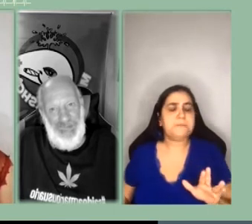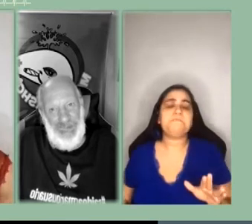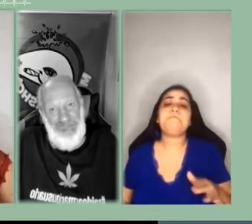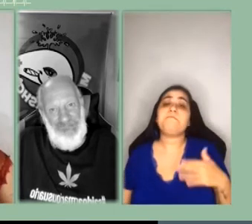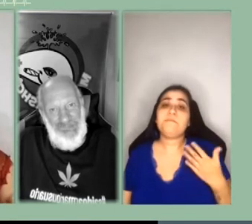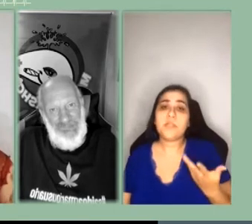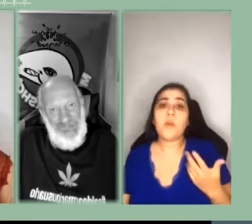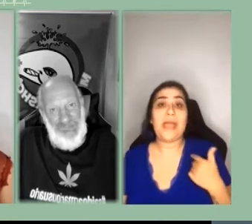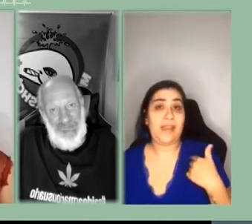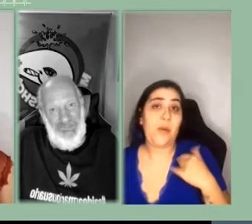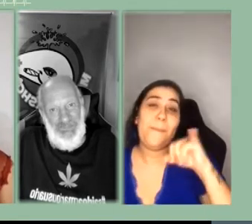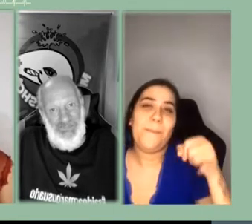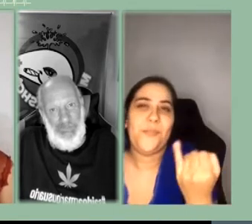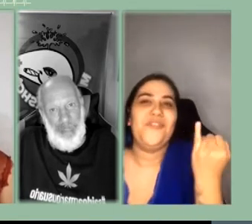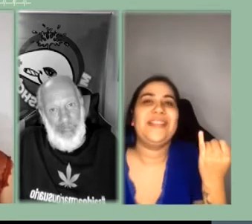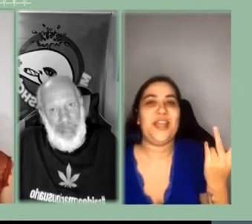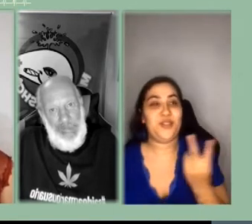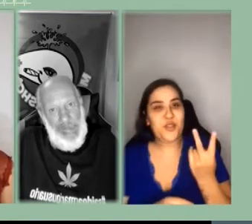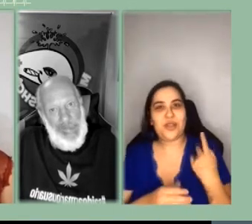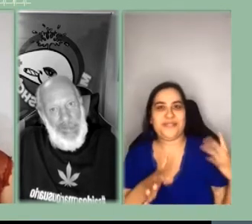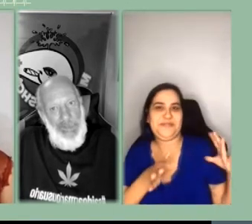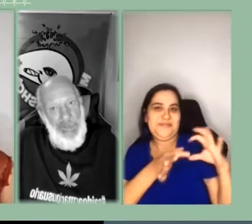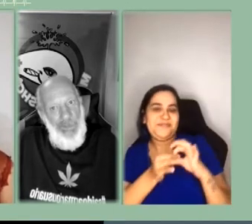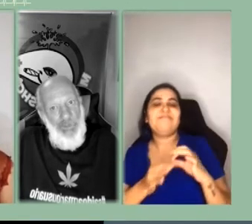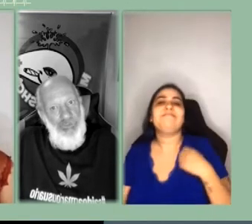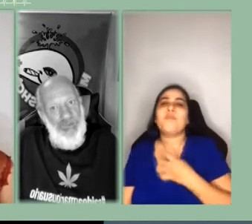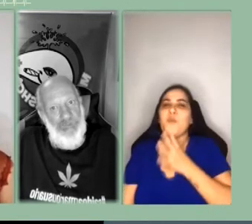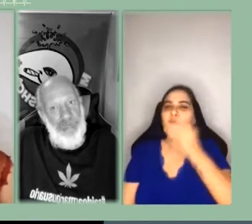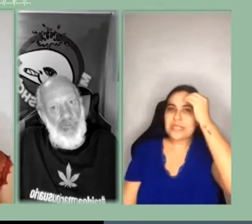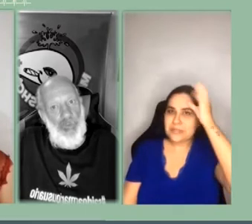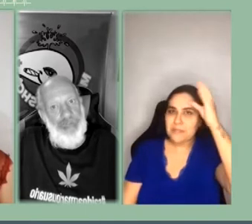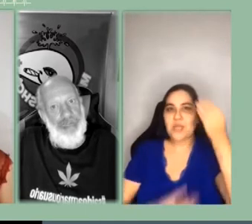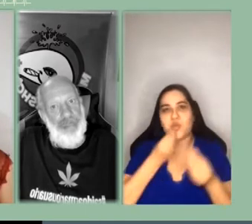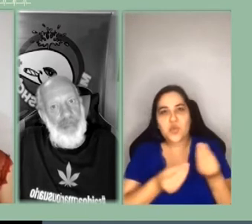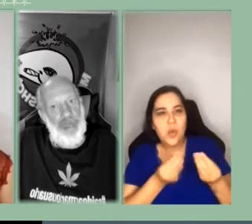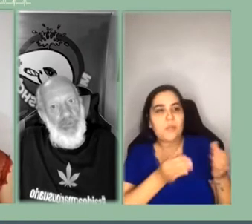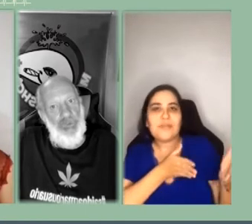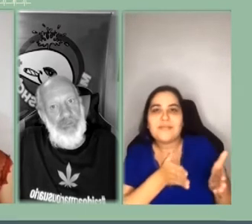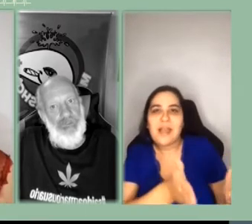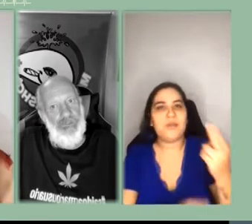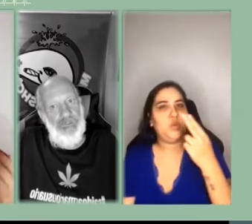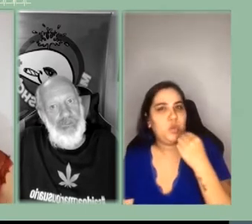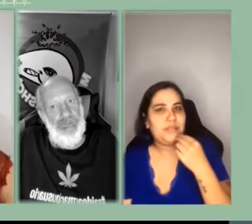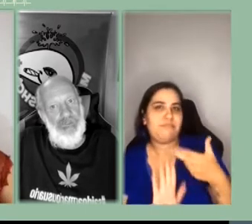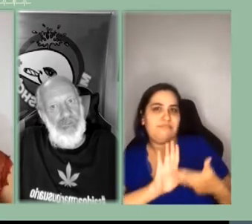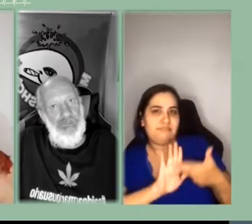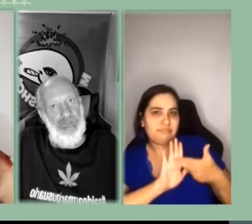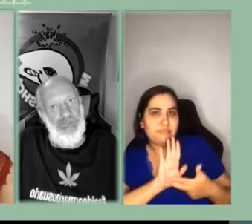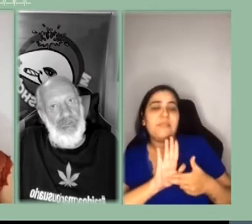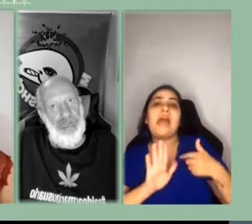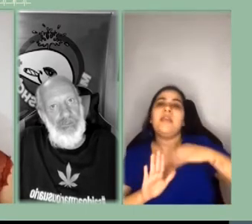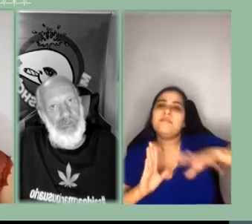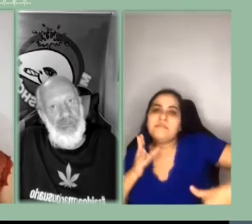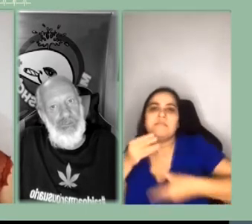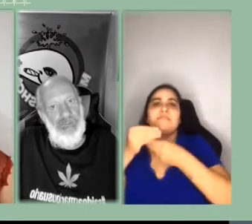eu uni o útil ao agradável, usei os meus conhecimentos em relação à conduta nutricional, e aí usei simbióticos e